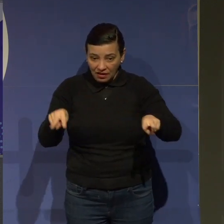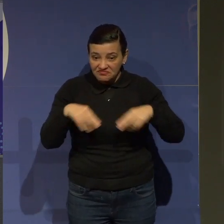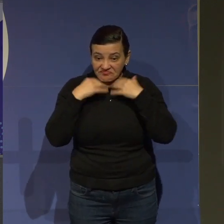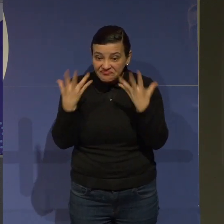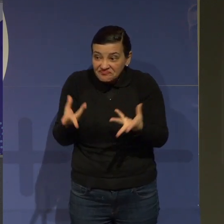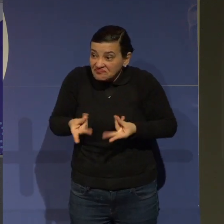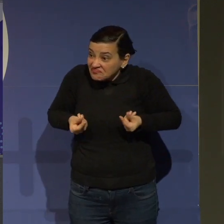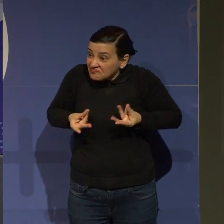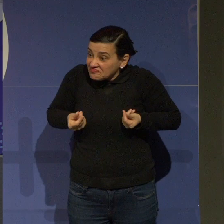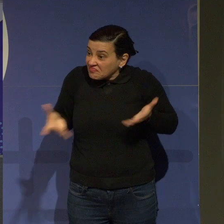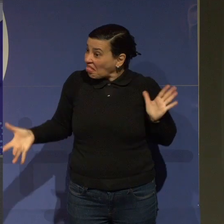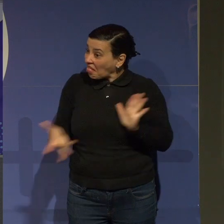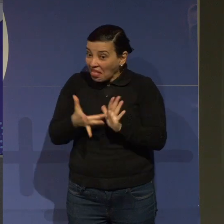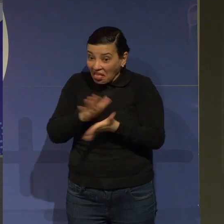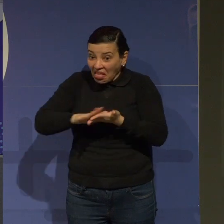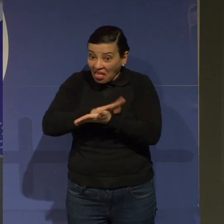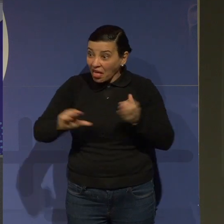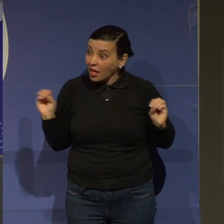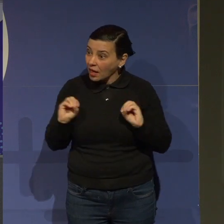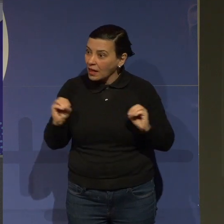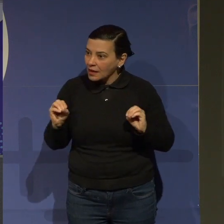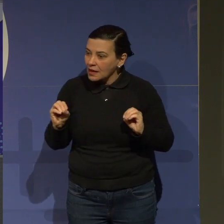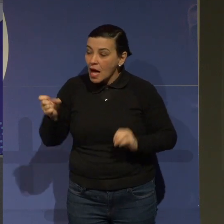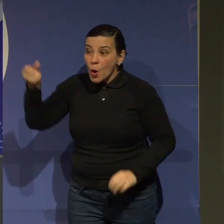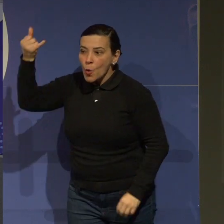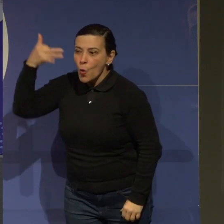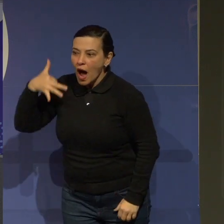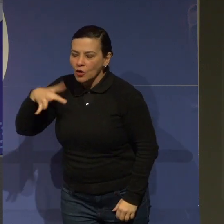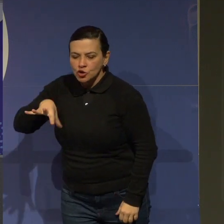para a foto é uma forma da gente humanizar a